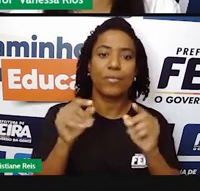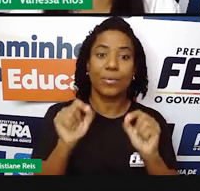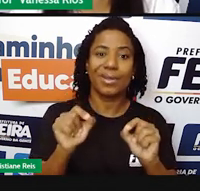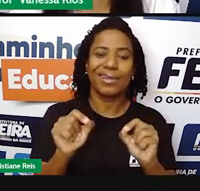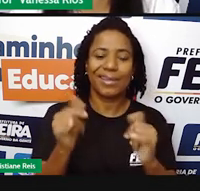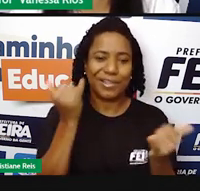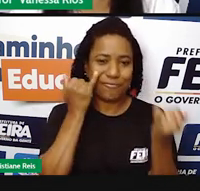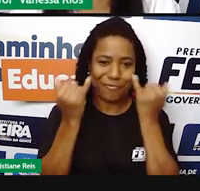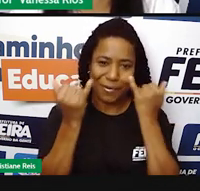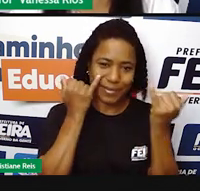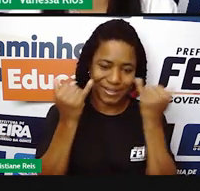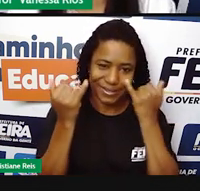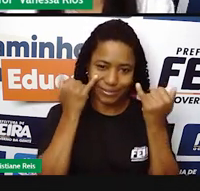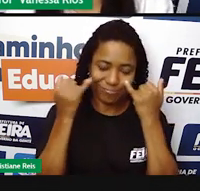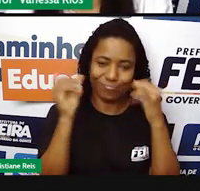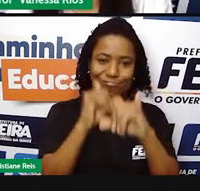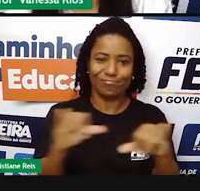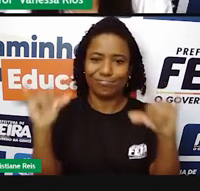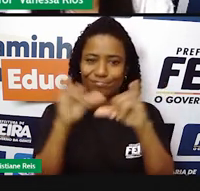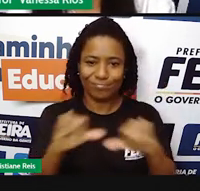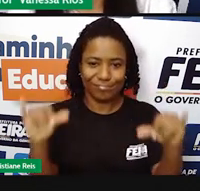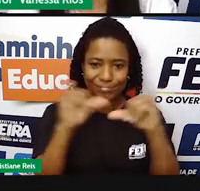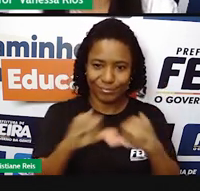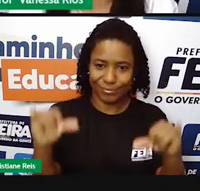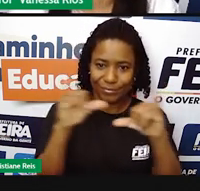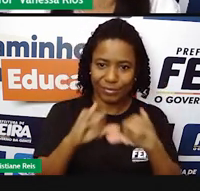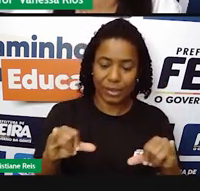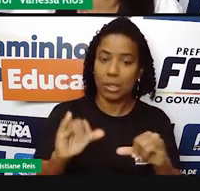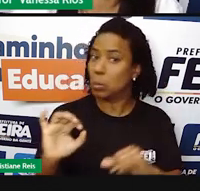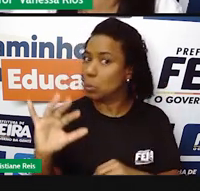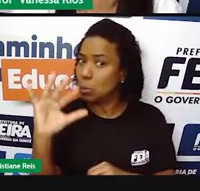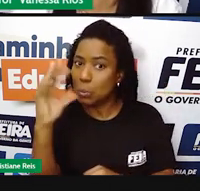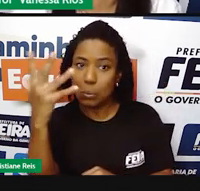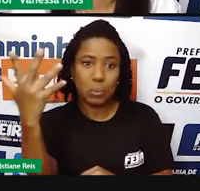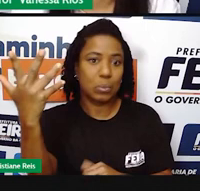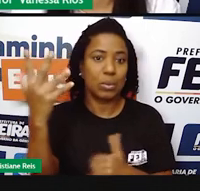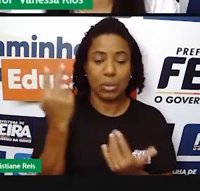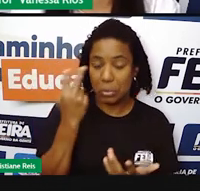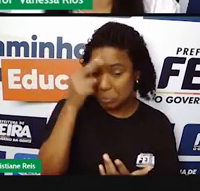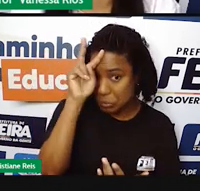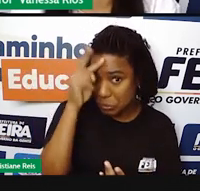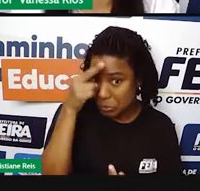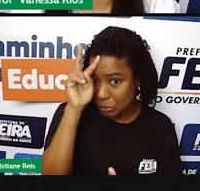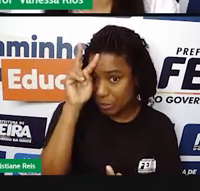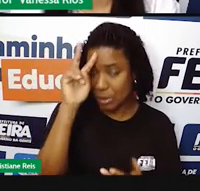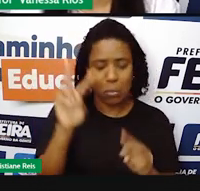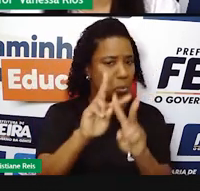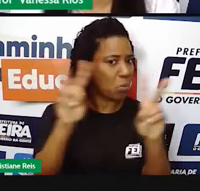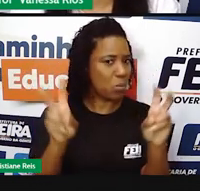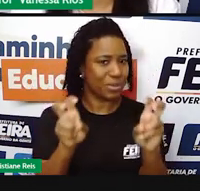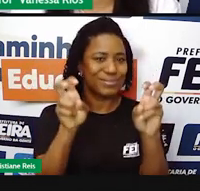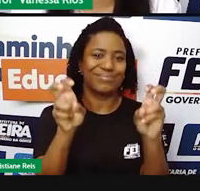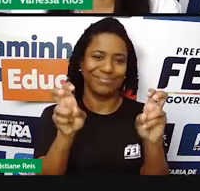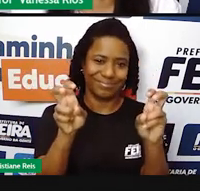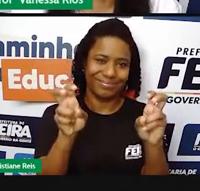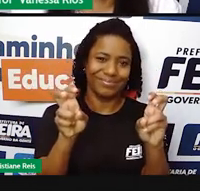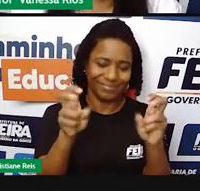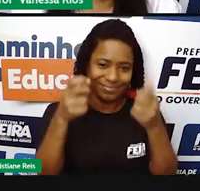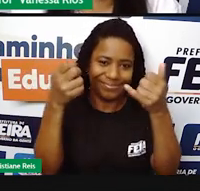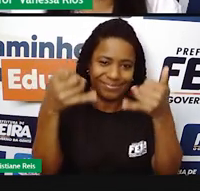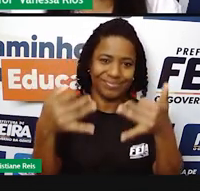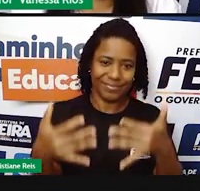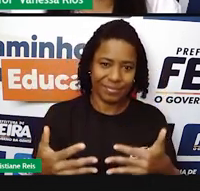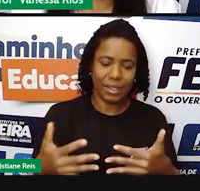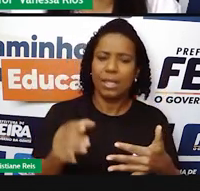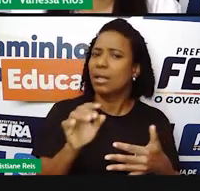trazer informações sobre um determinado fato, acontecimento ou assunto. Quem é que costuma